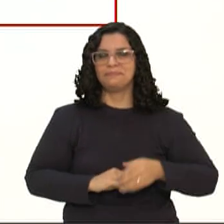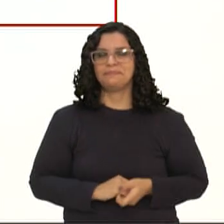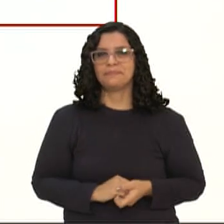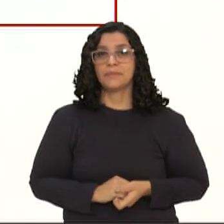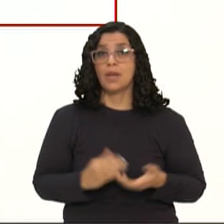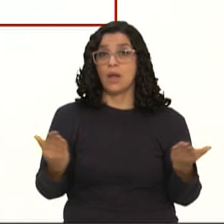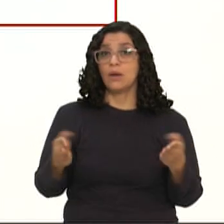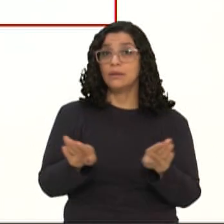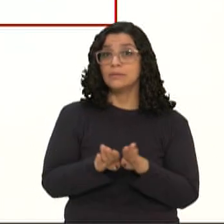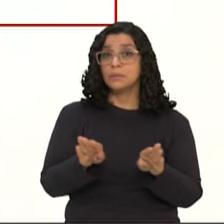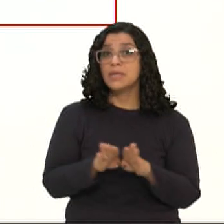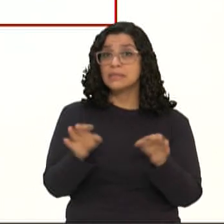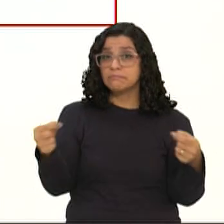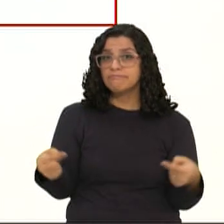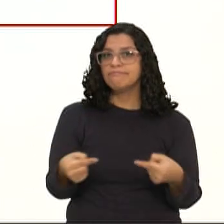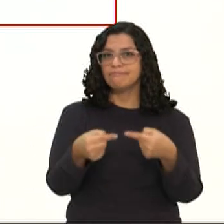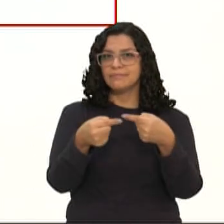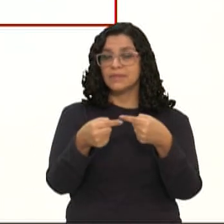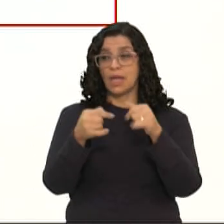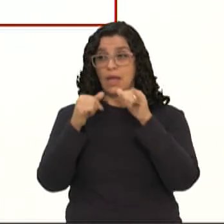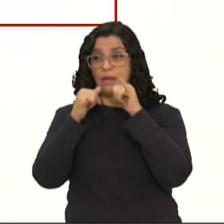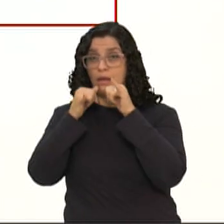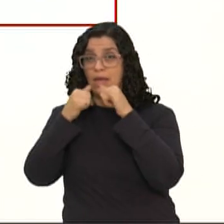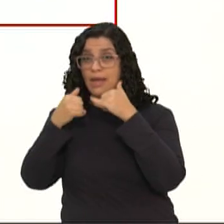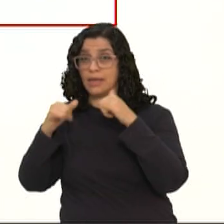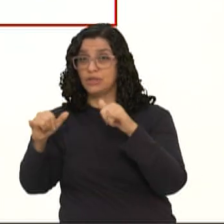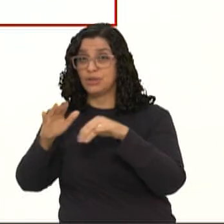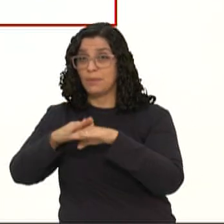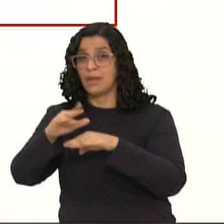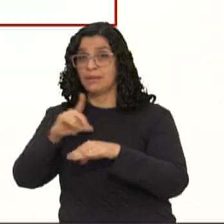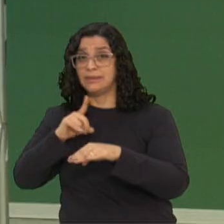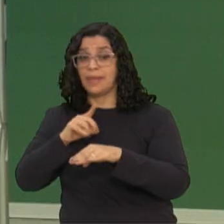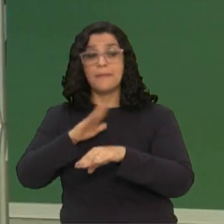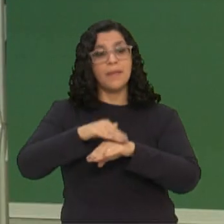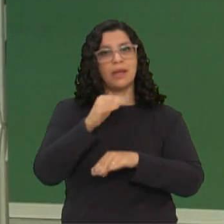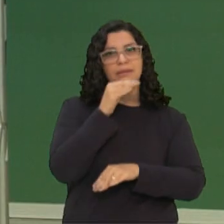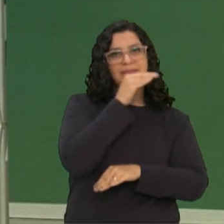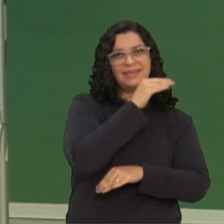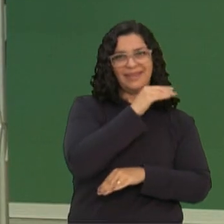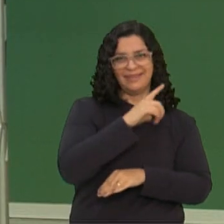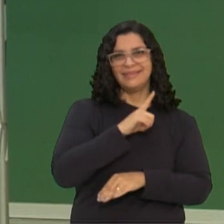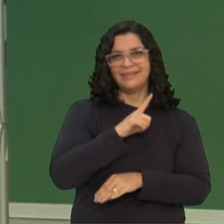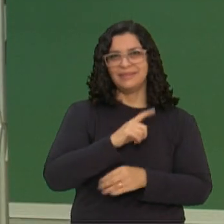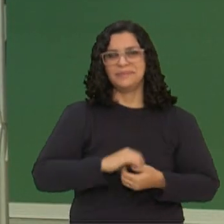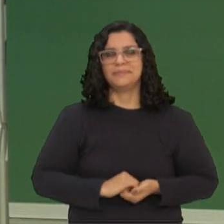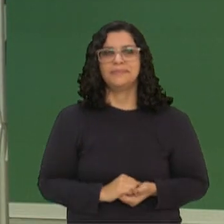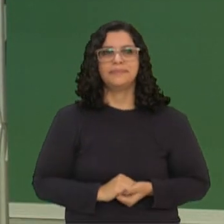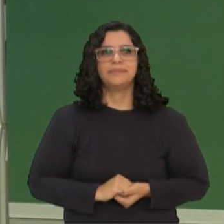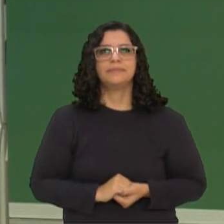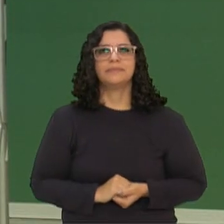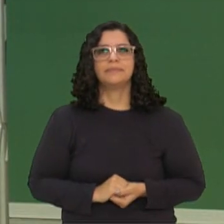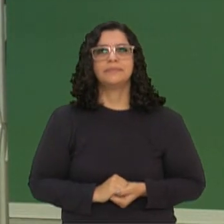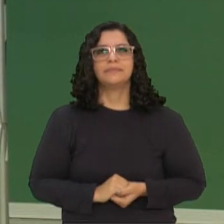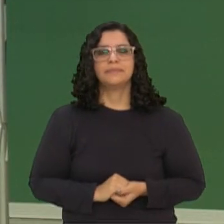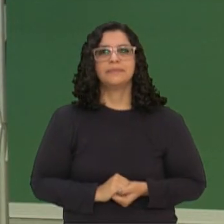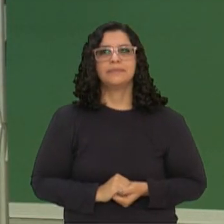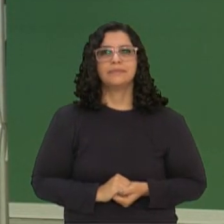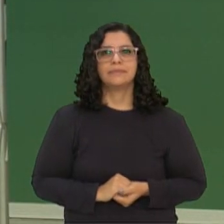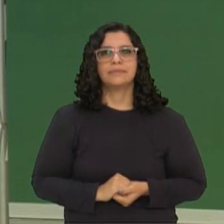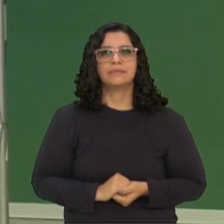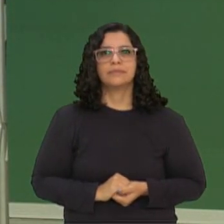Tá? Diretamente proporcional à intensidade, né? Quanto mais corrente, maior o efeito Joule.